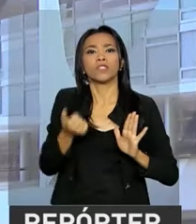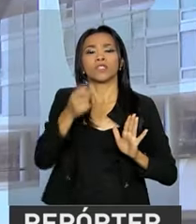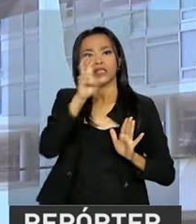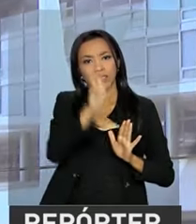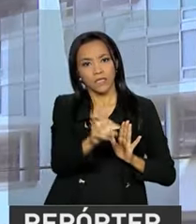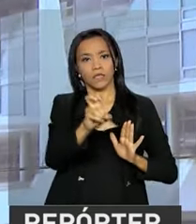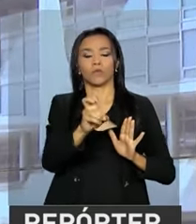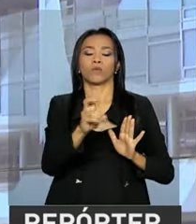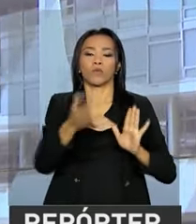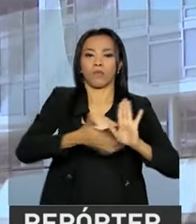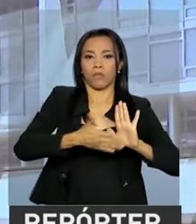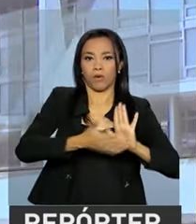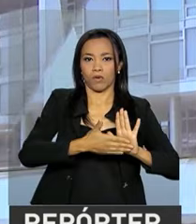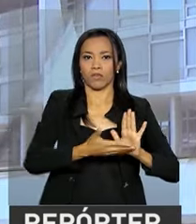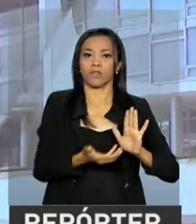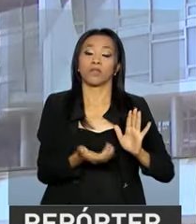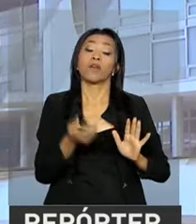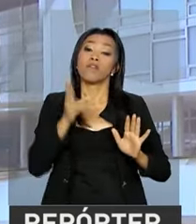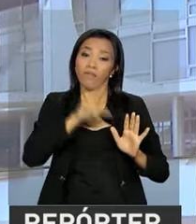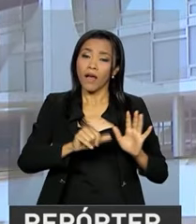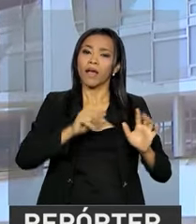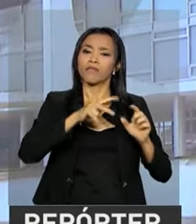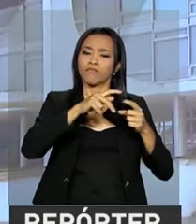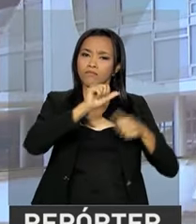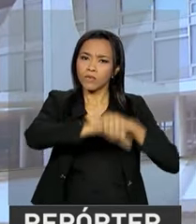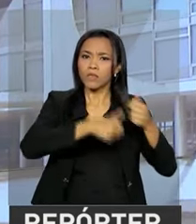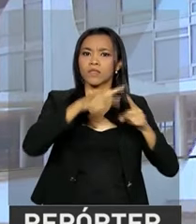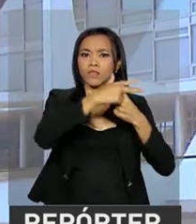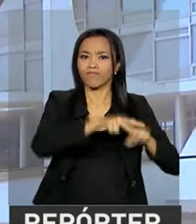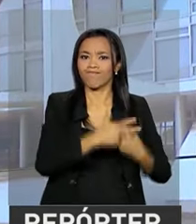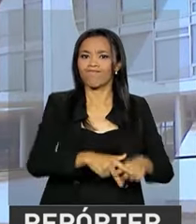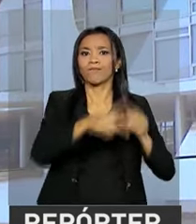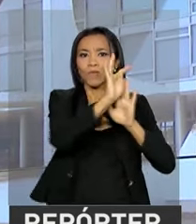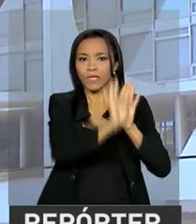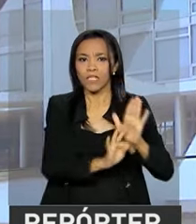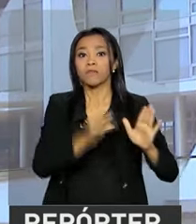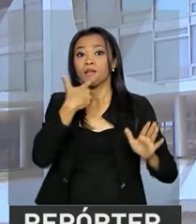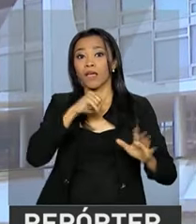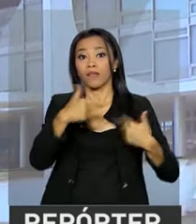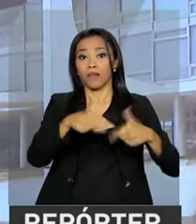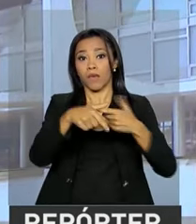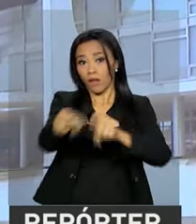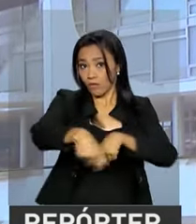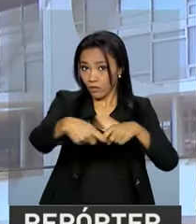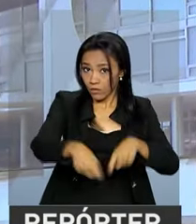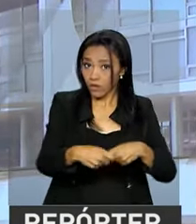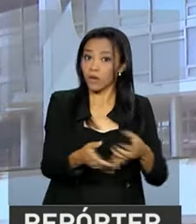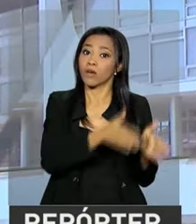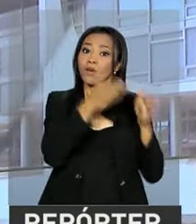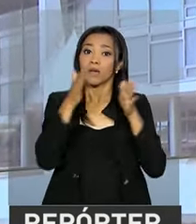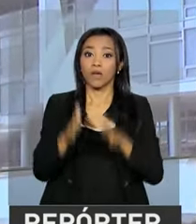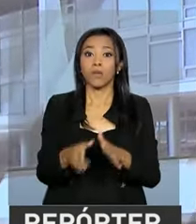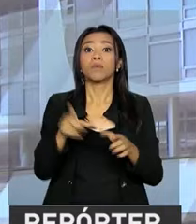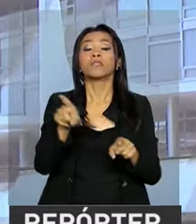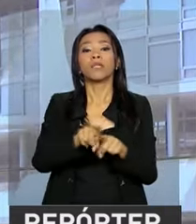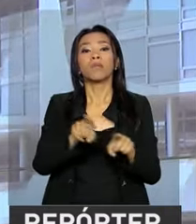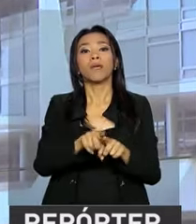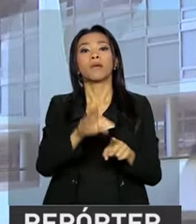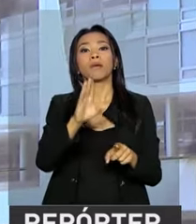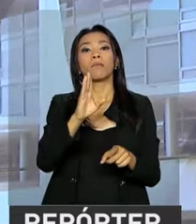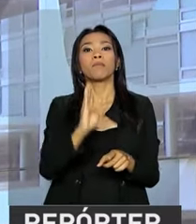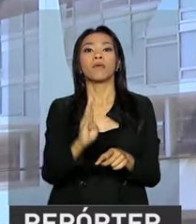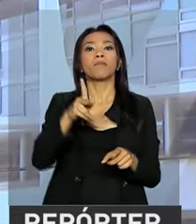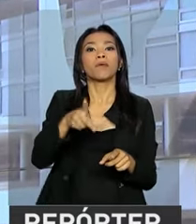vai haver mudança no texto que trata das regras para trabalhadores rurais benefícios de prestação continuada